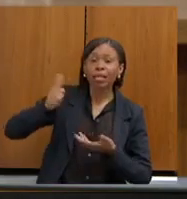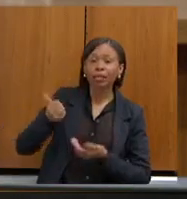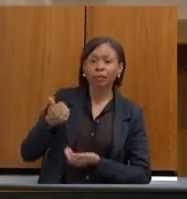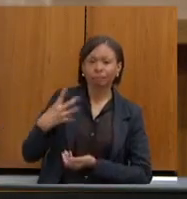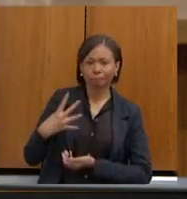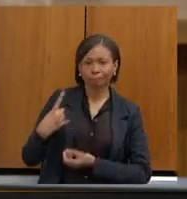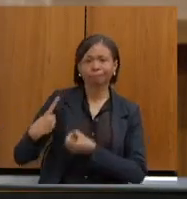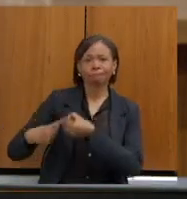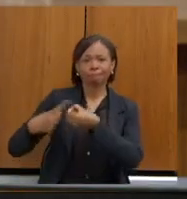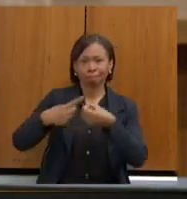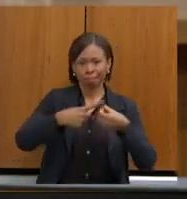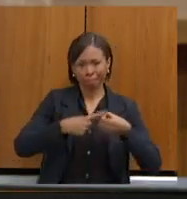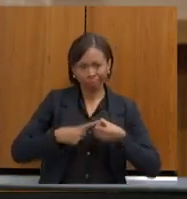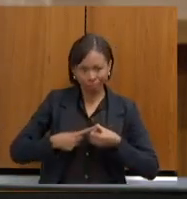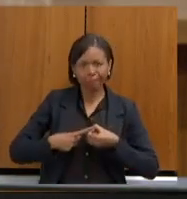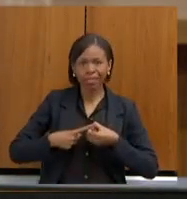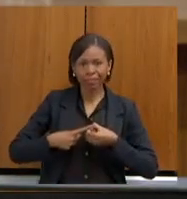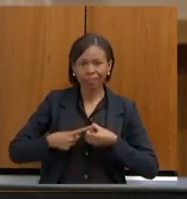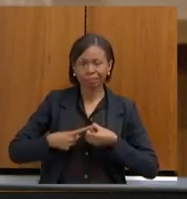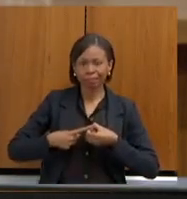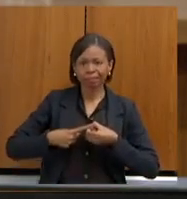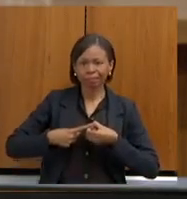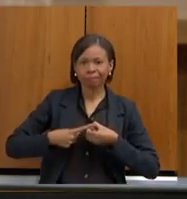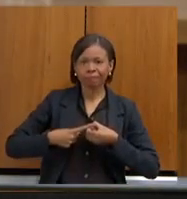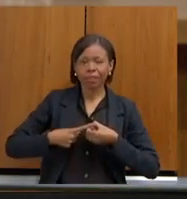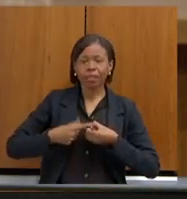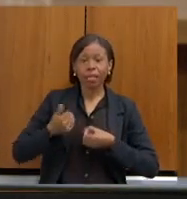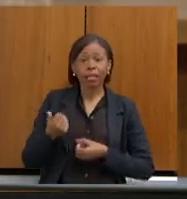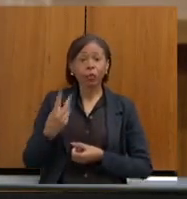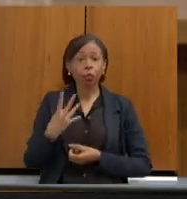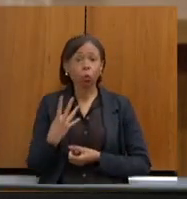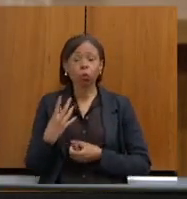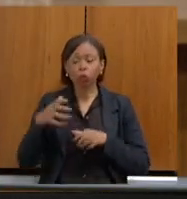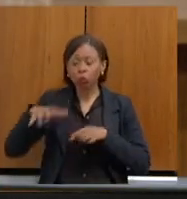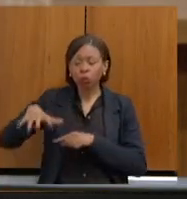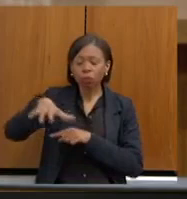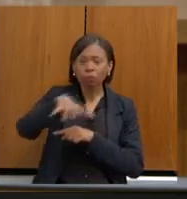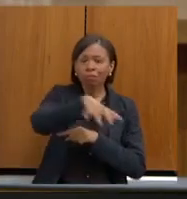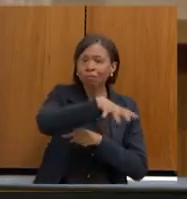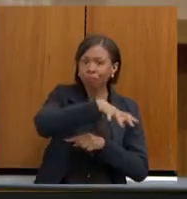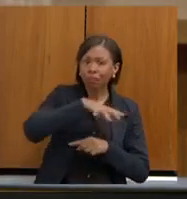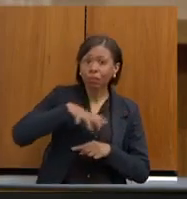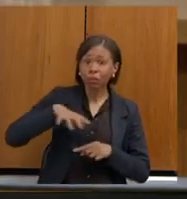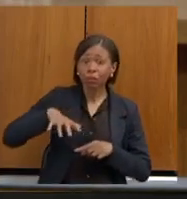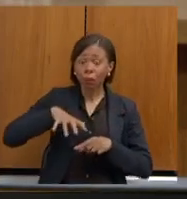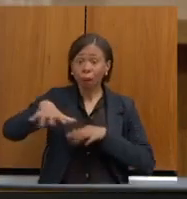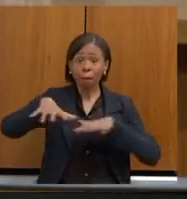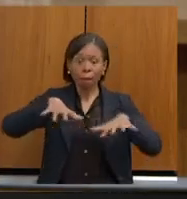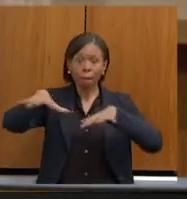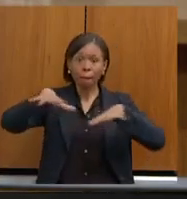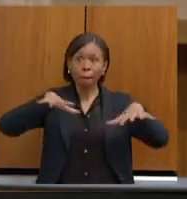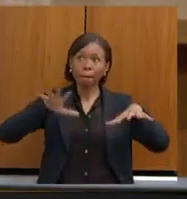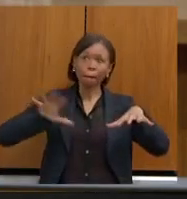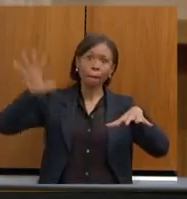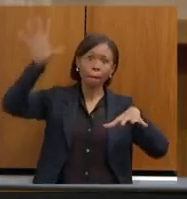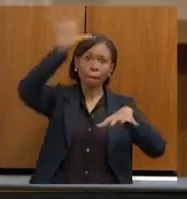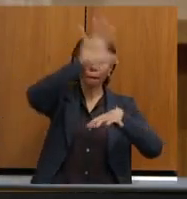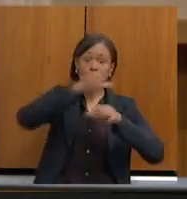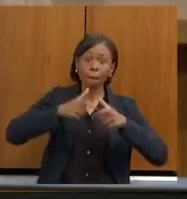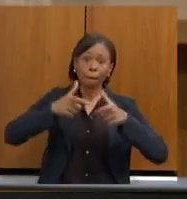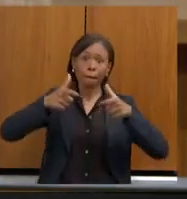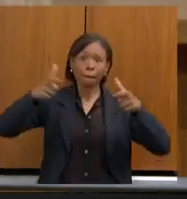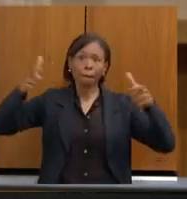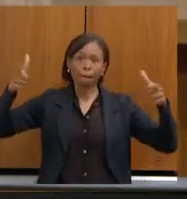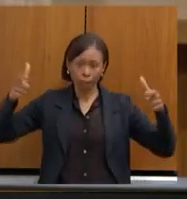14 novas unidades 14 novas frações ampliando esse corpo de bombeiros